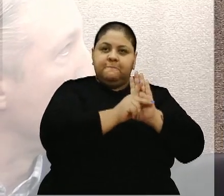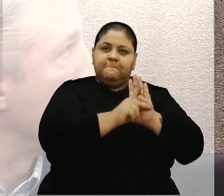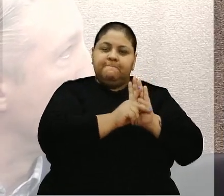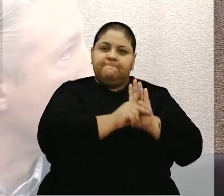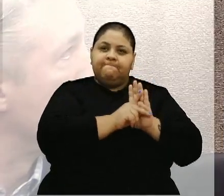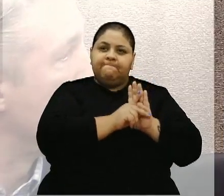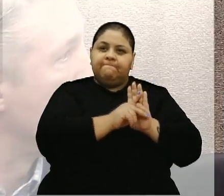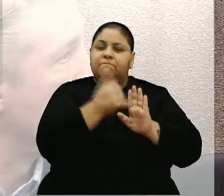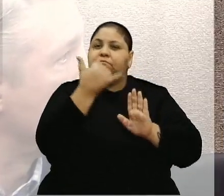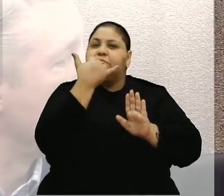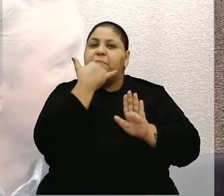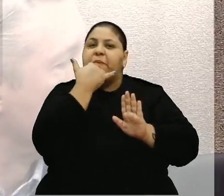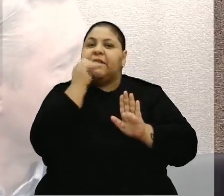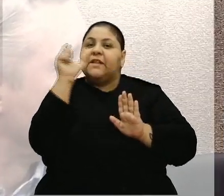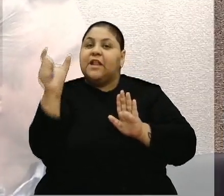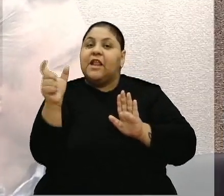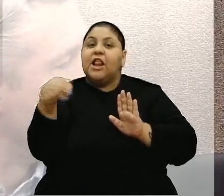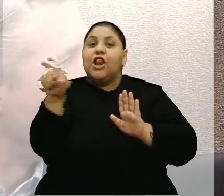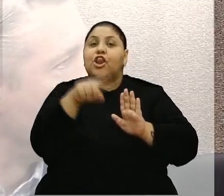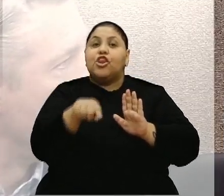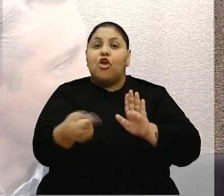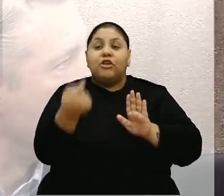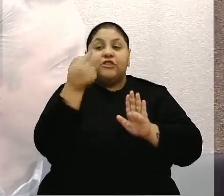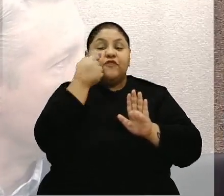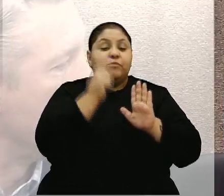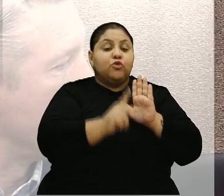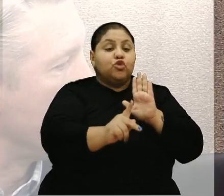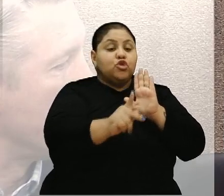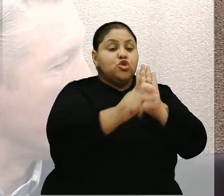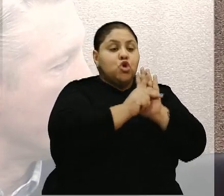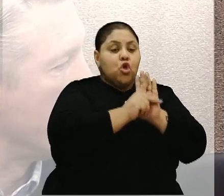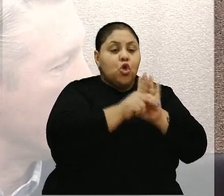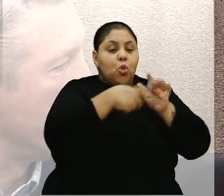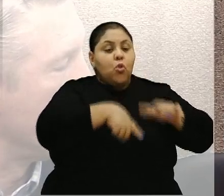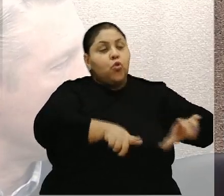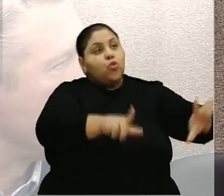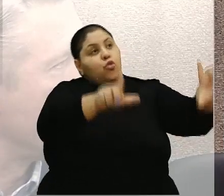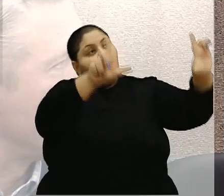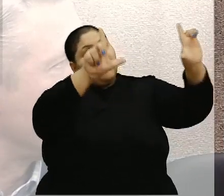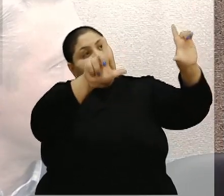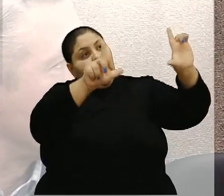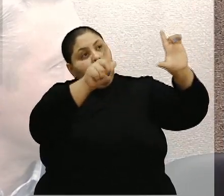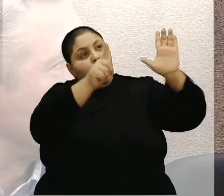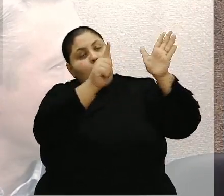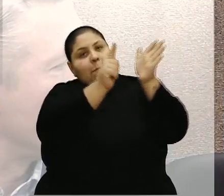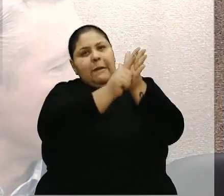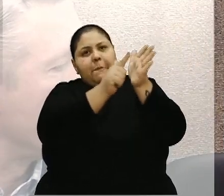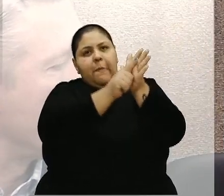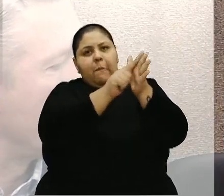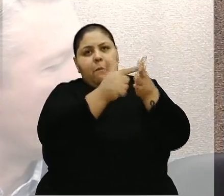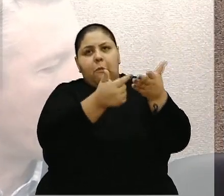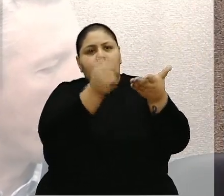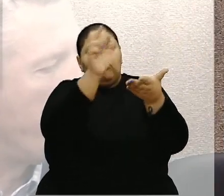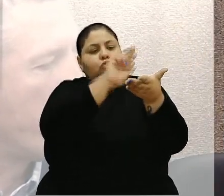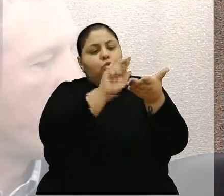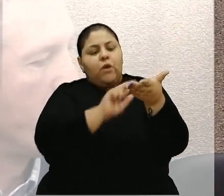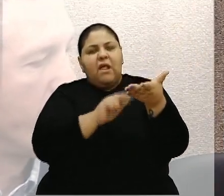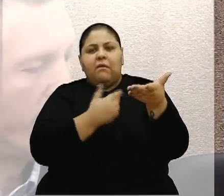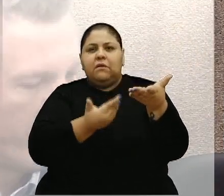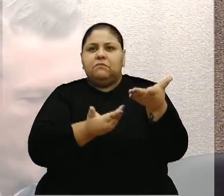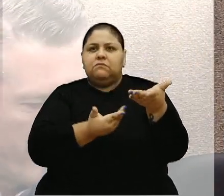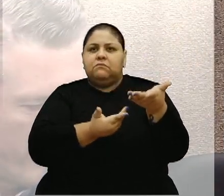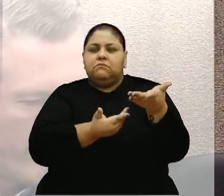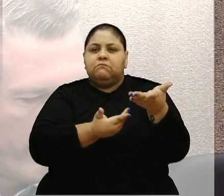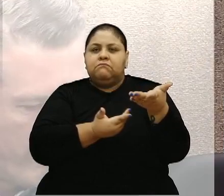com perdão da redundância, nós vimos o projeto num telão, no papel, num relatório,